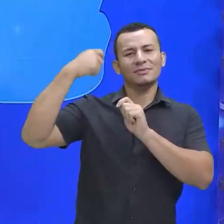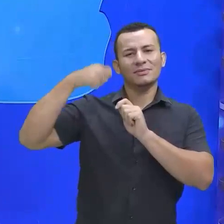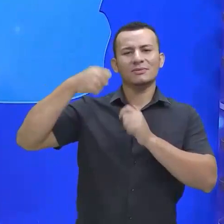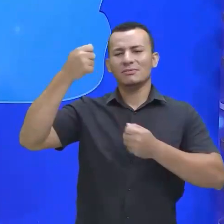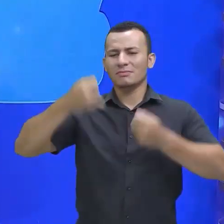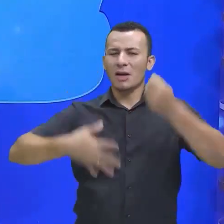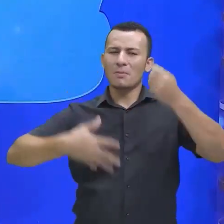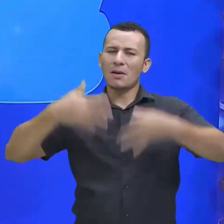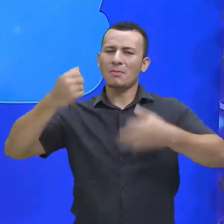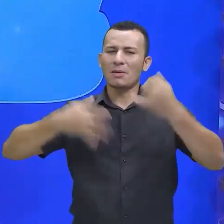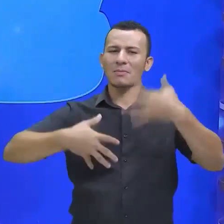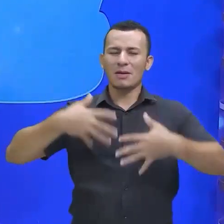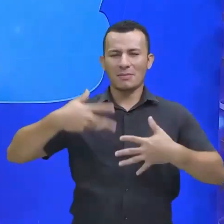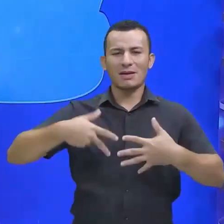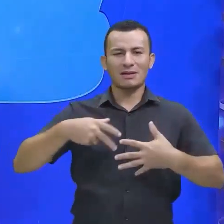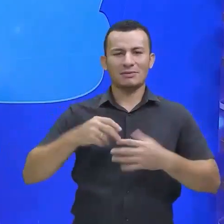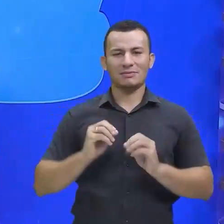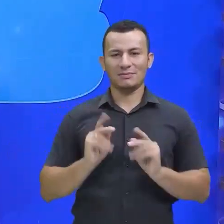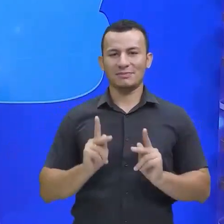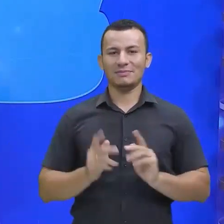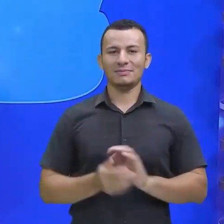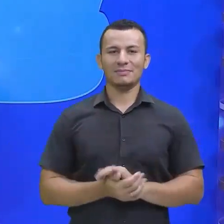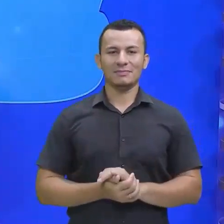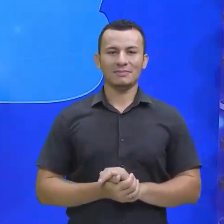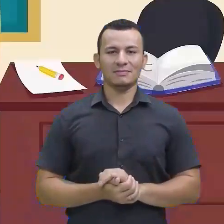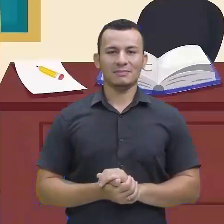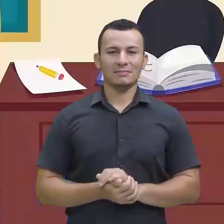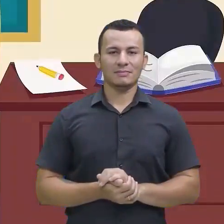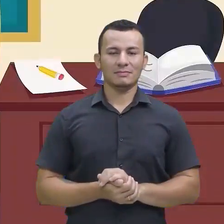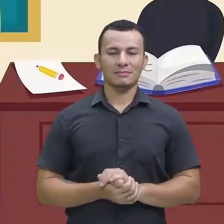um pouquinho o que foi que a gente aprendeu hoje no resumo. Vamos lá?